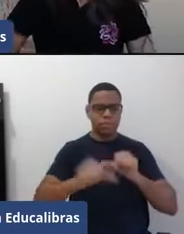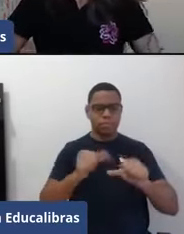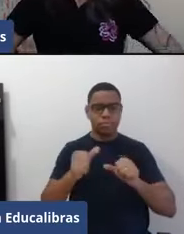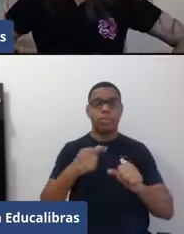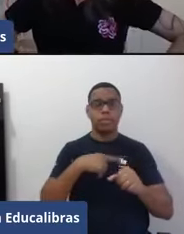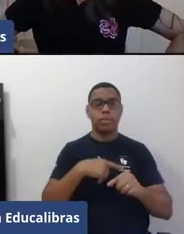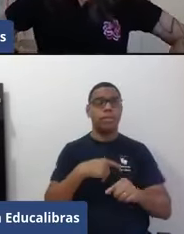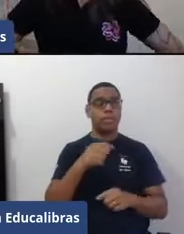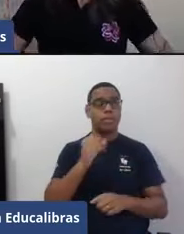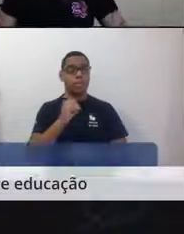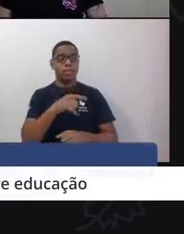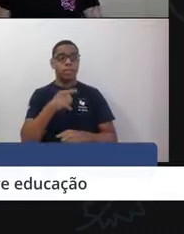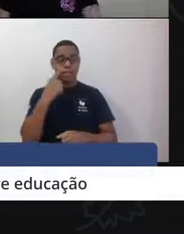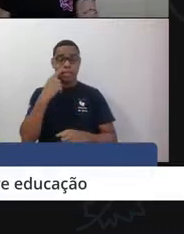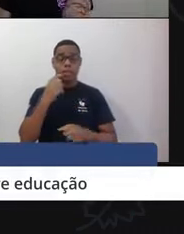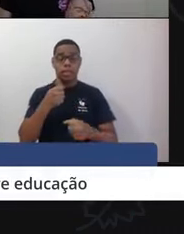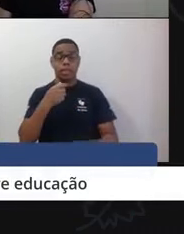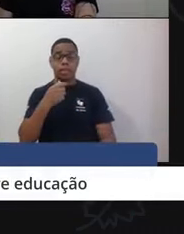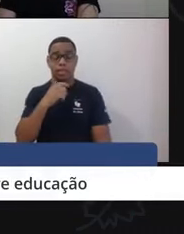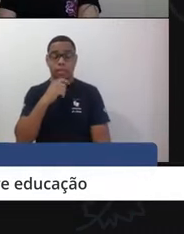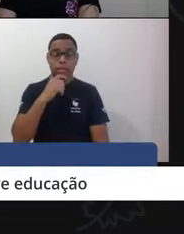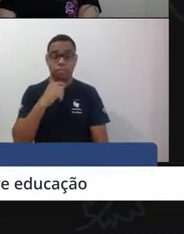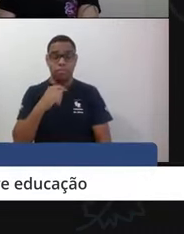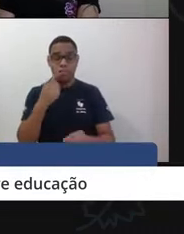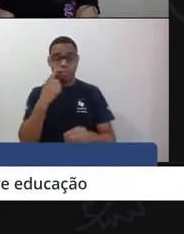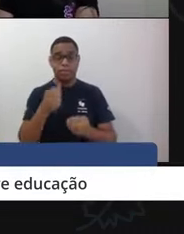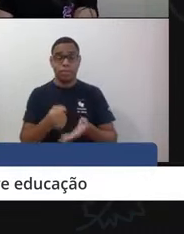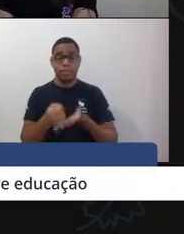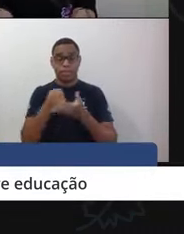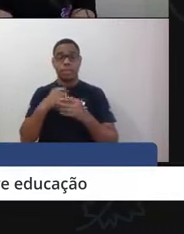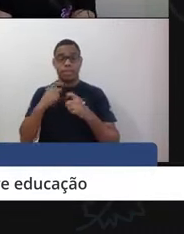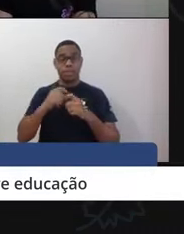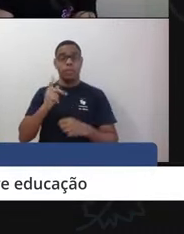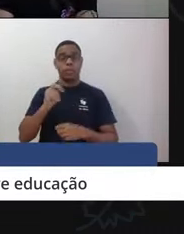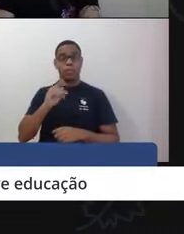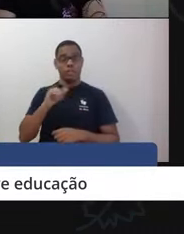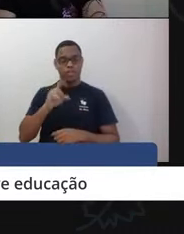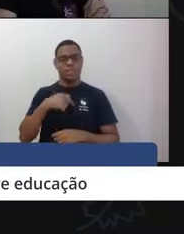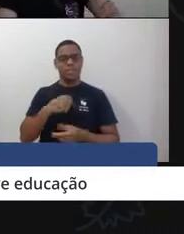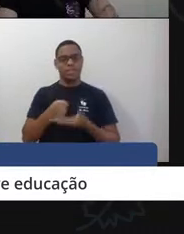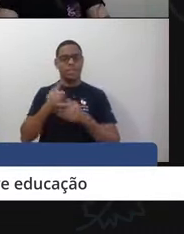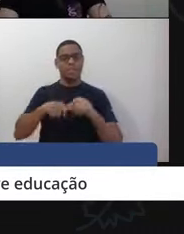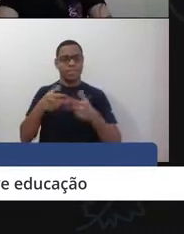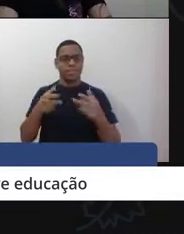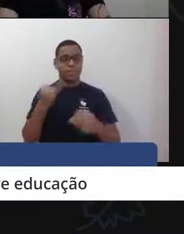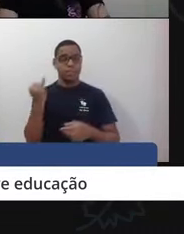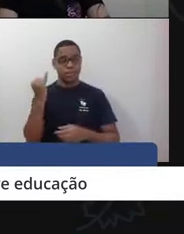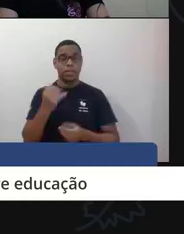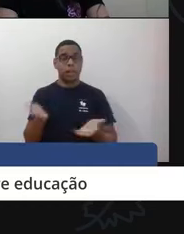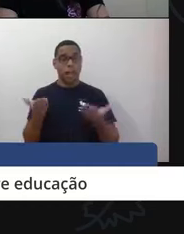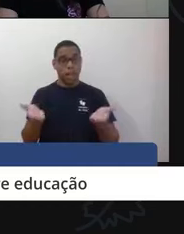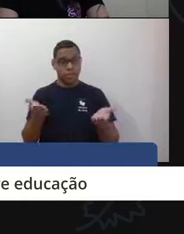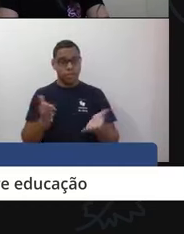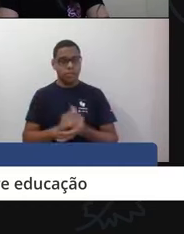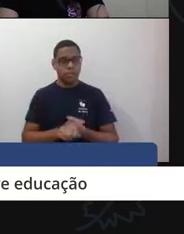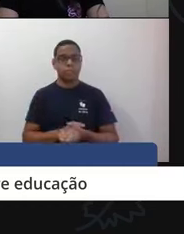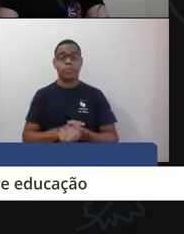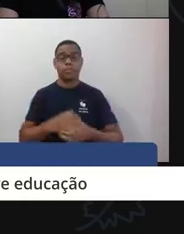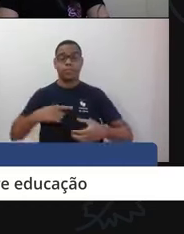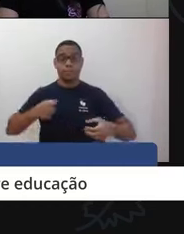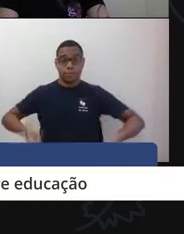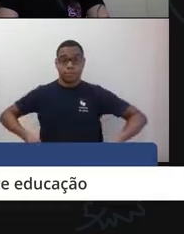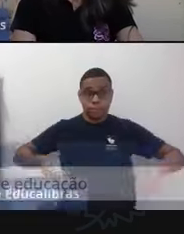para levar para uma ortopedia. Eu vou contactar uma ortopedia para a gente desenvolver um material assim. Isso é importante. As cadeiras de rodas. Então, assim,